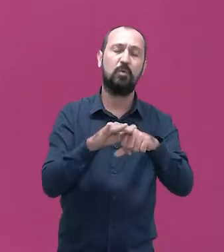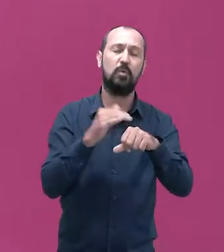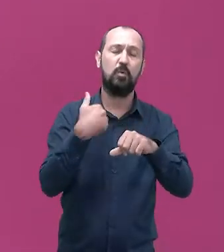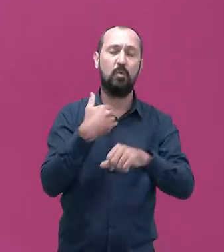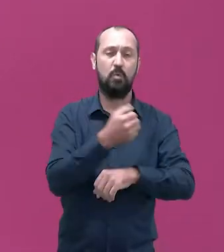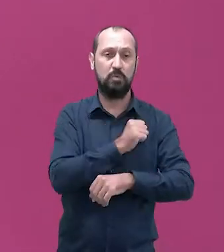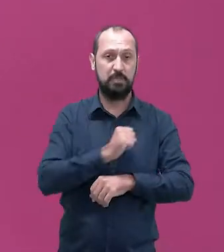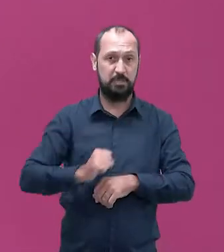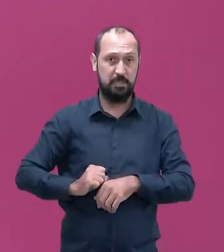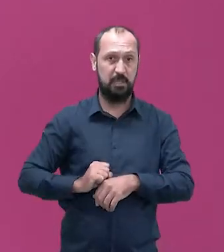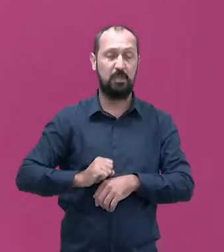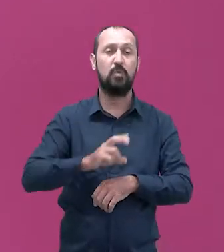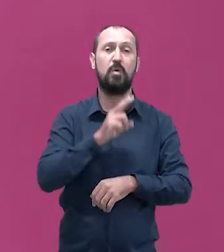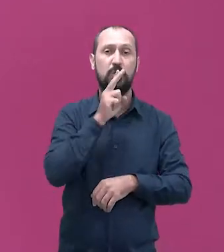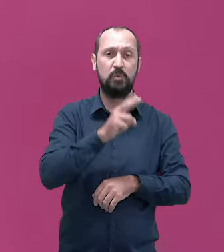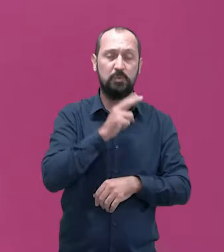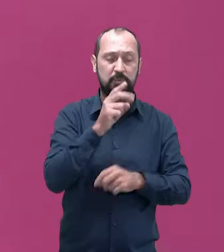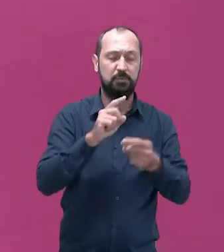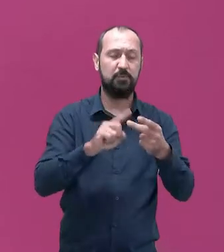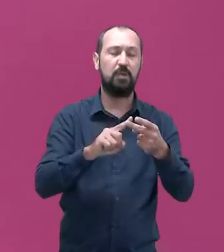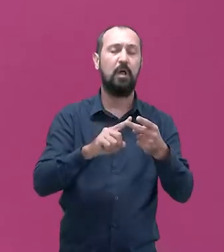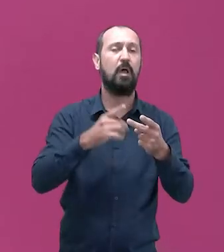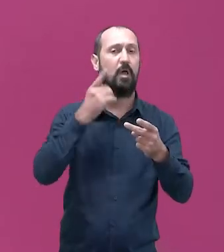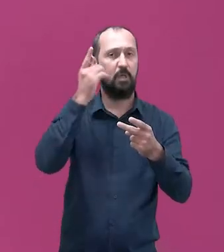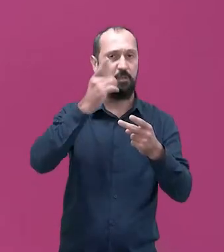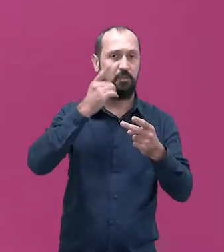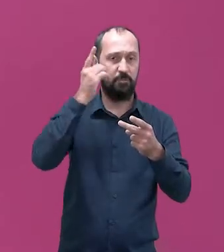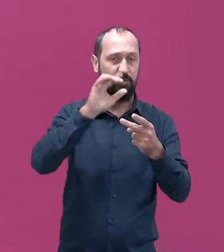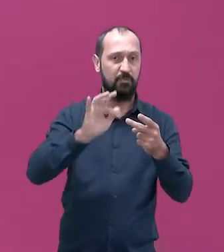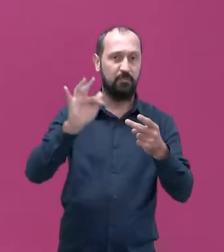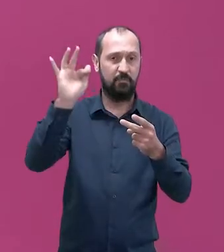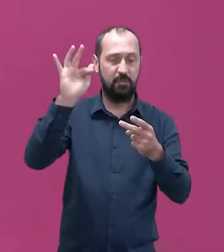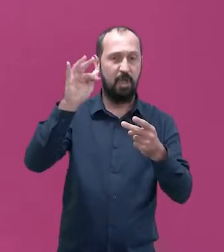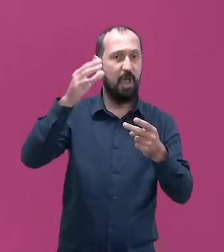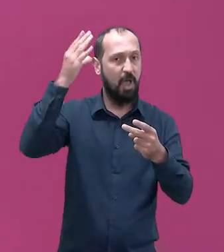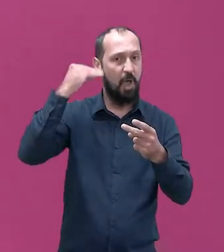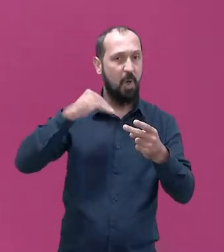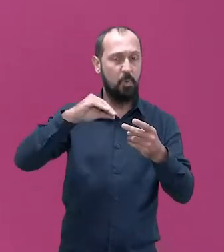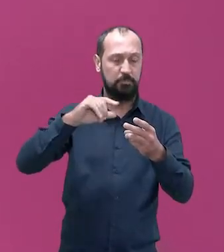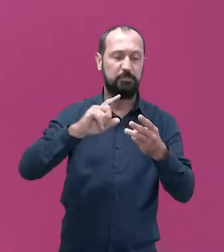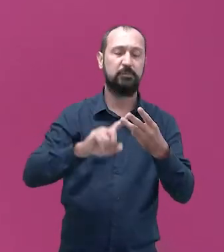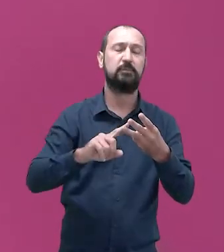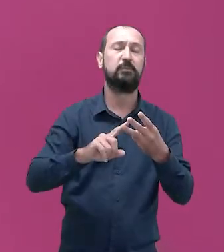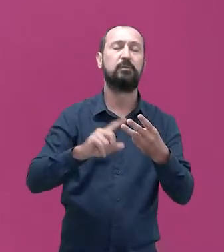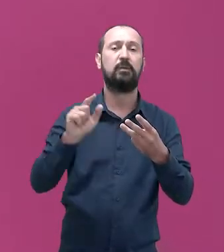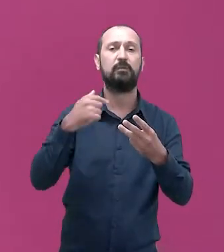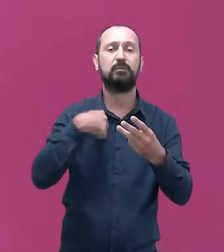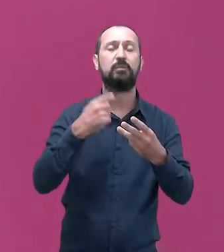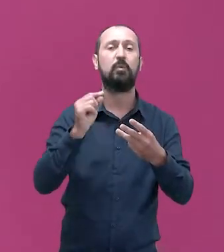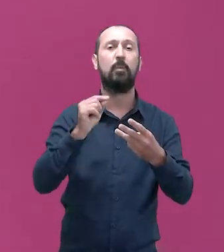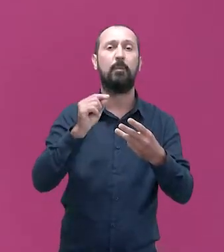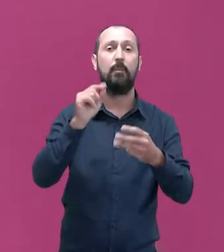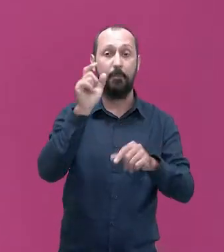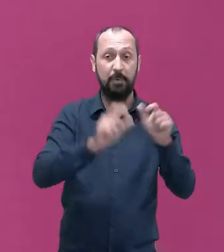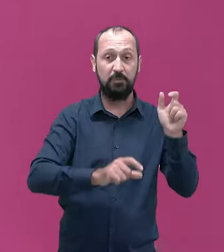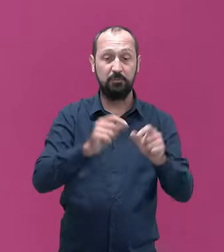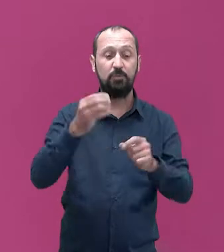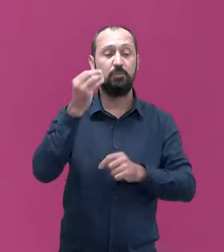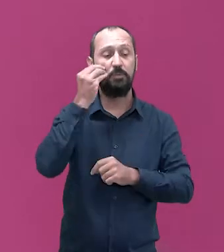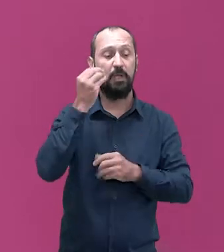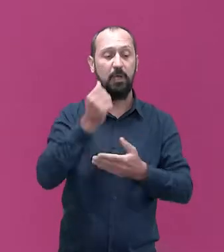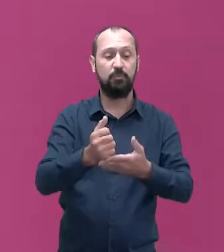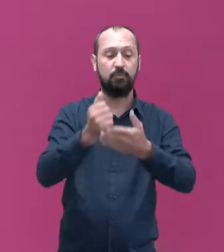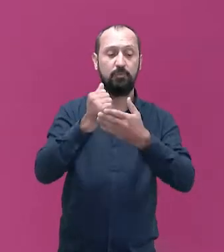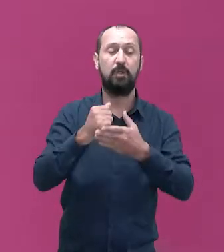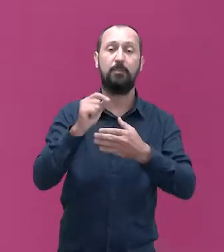com o nosso senador Nelson Trade, com a nossa deputada federal Rosa Modesto, são parlamentares que estão